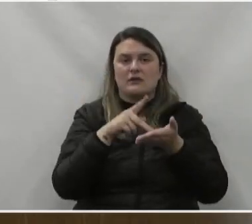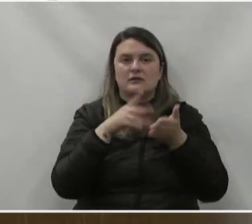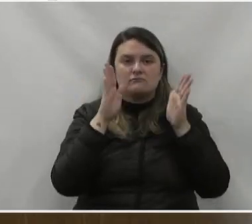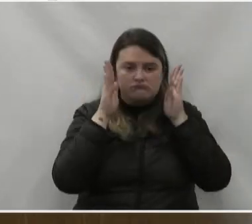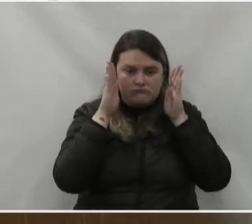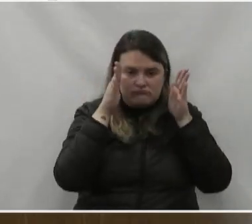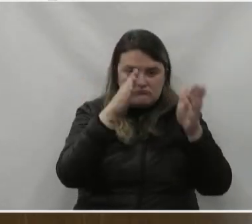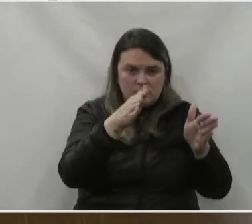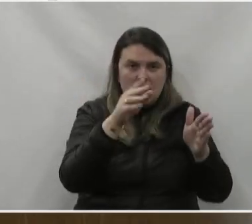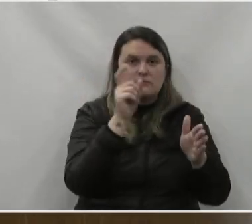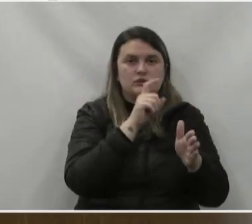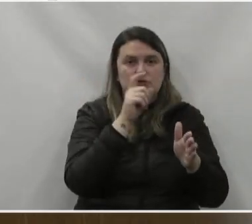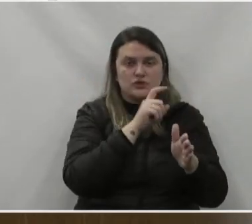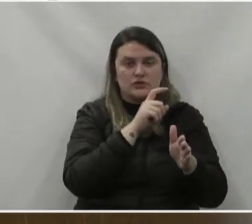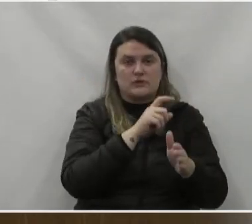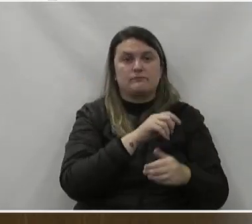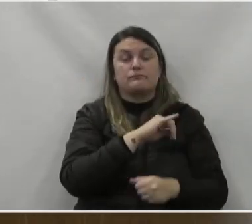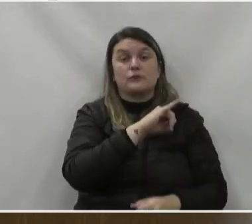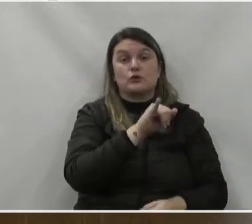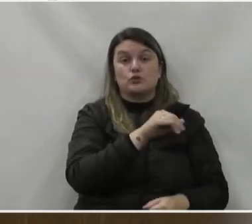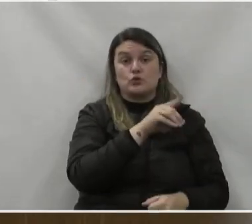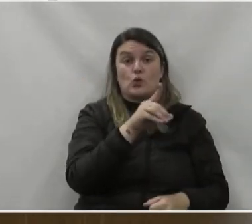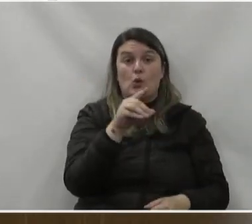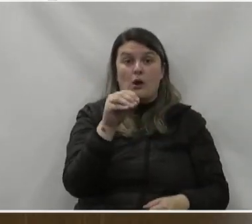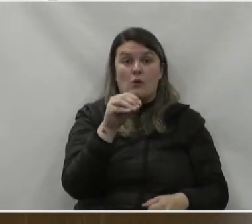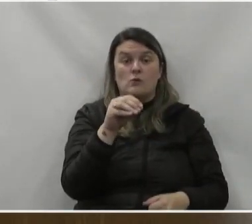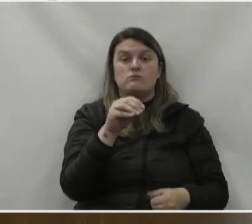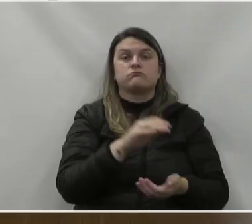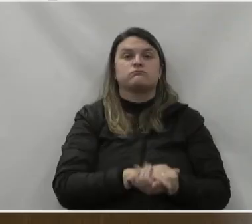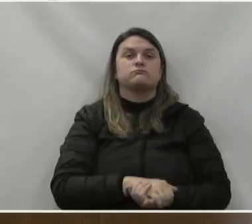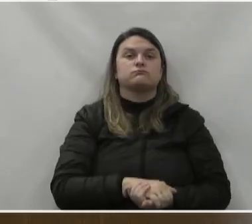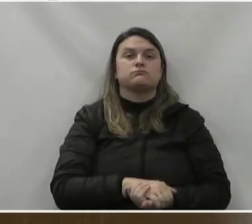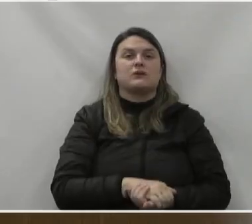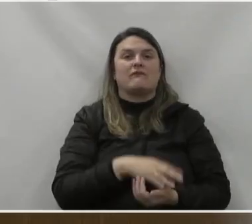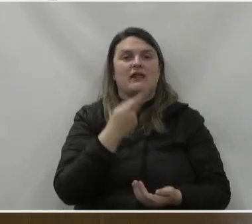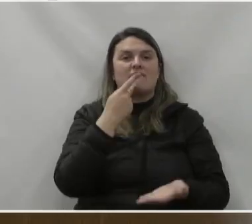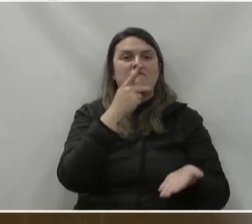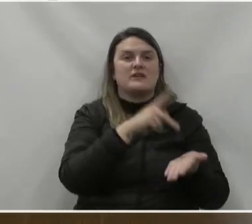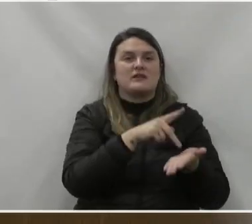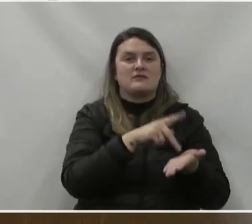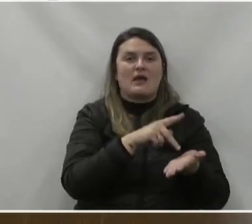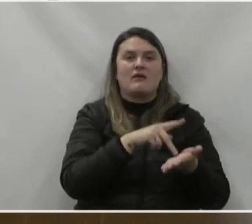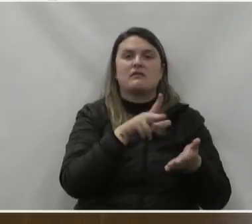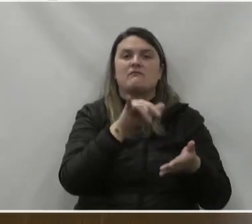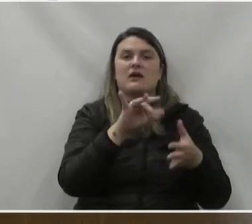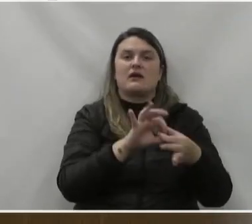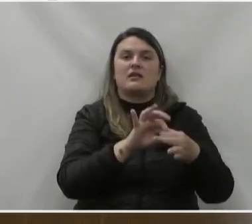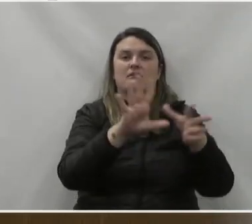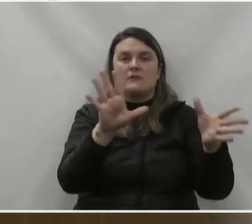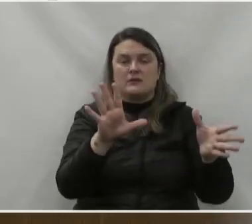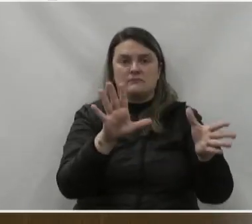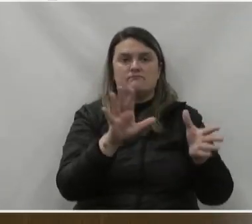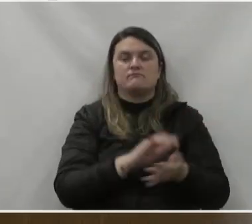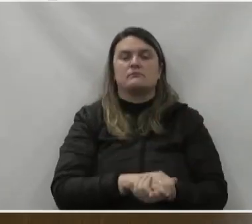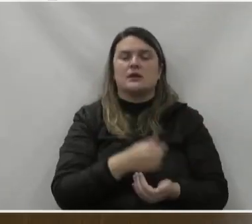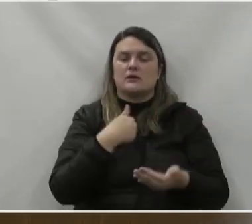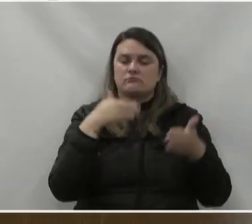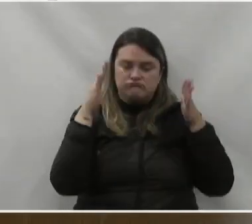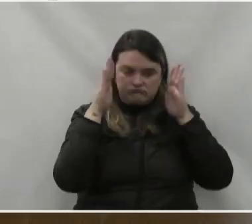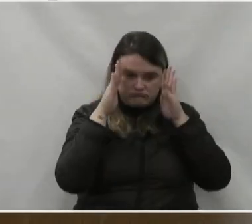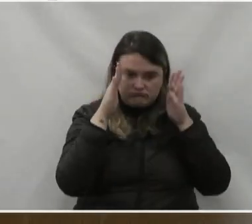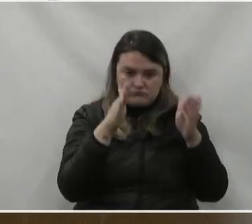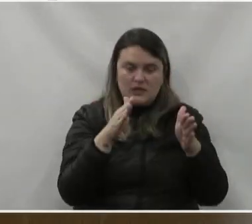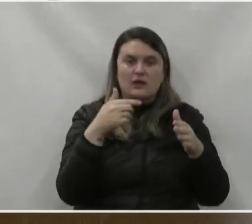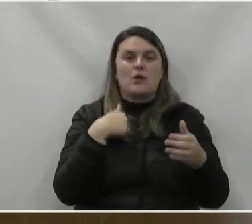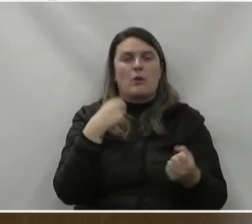os mitos. João 8,32, conhecerão a verdade vos libertará. Então, eu seguirei aqui defendendo